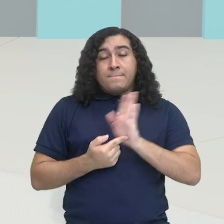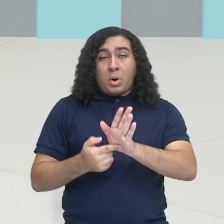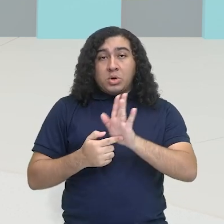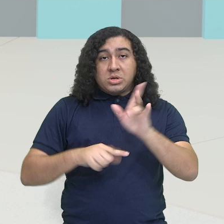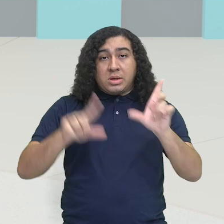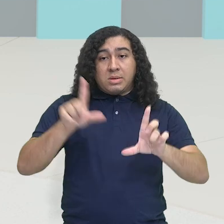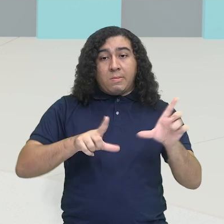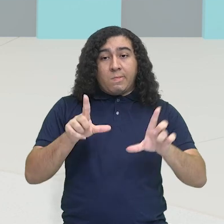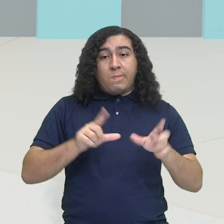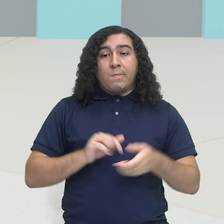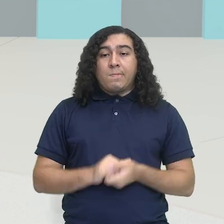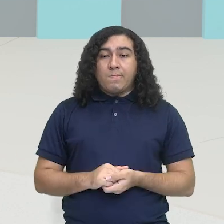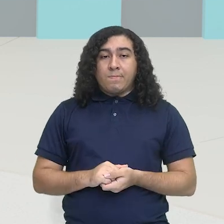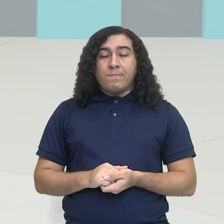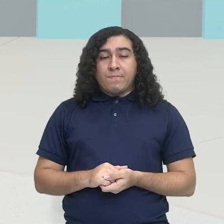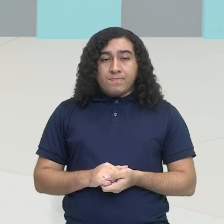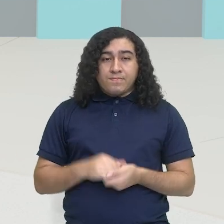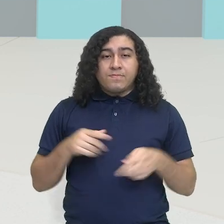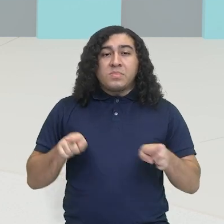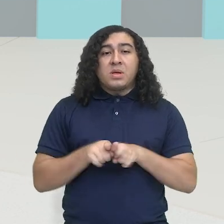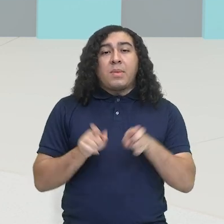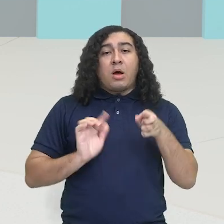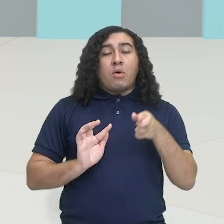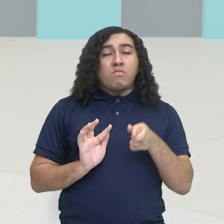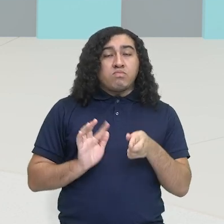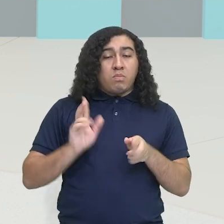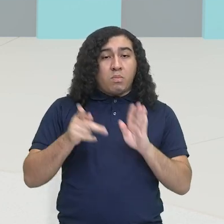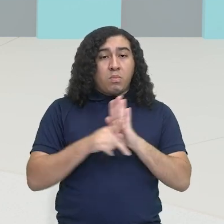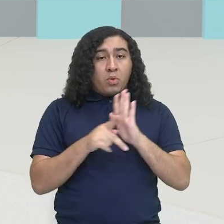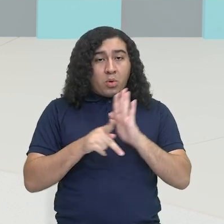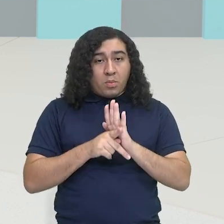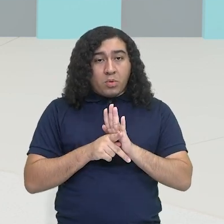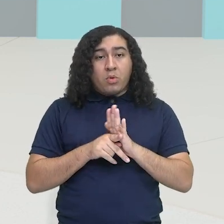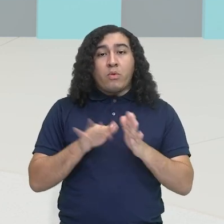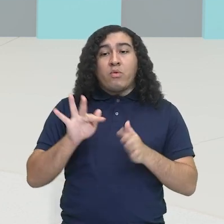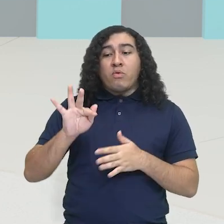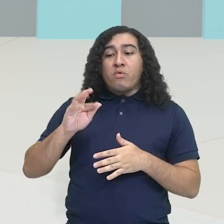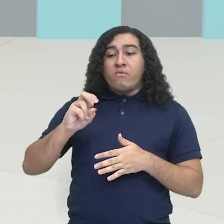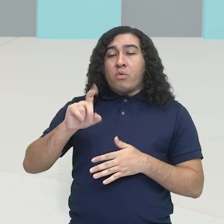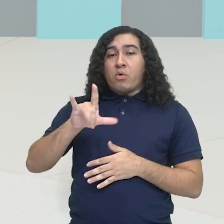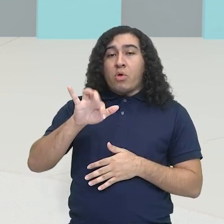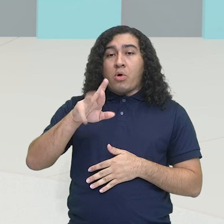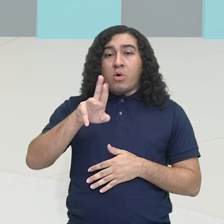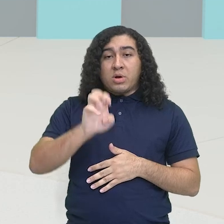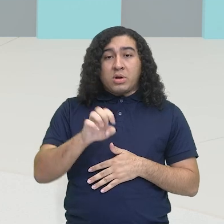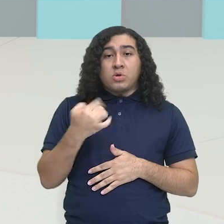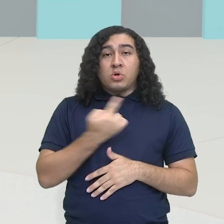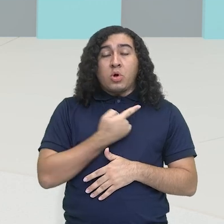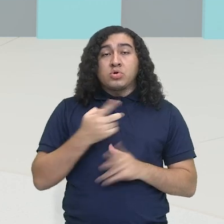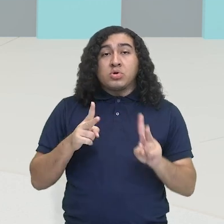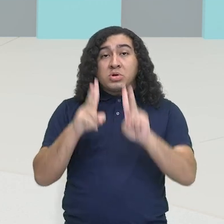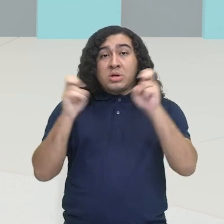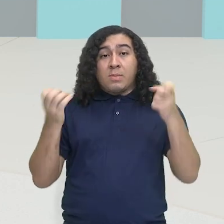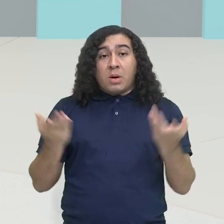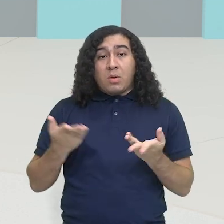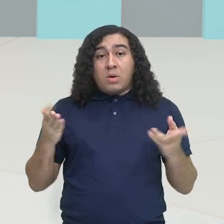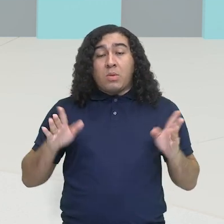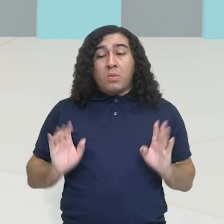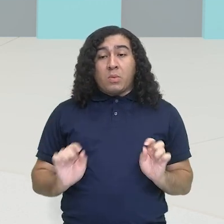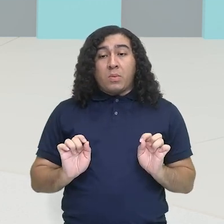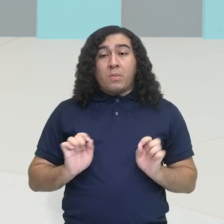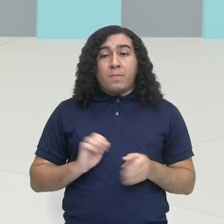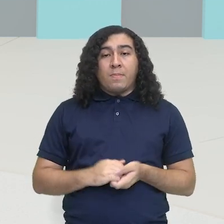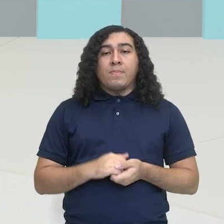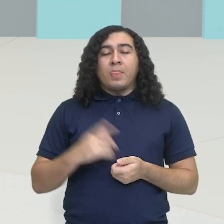vocês. E falando sobre danças folclóricas, vamos entrar então sobre o assunto das danças folclóricas voltadas